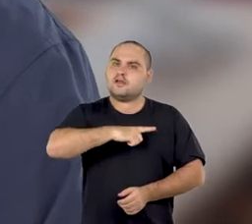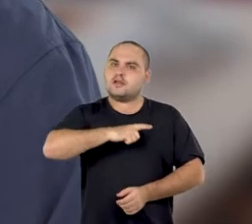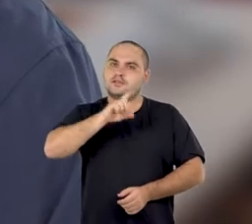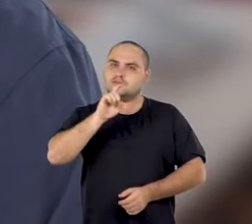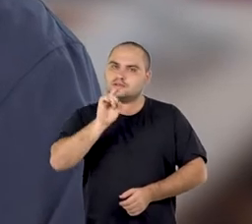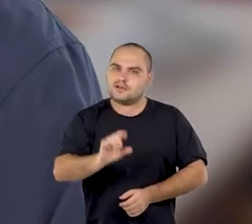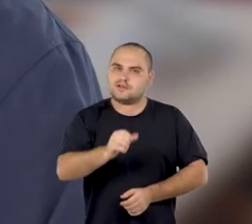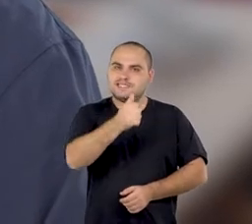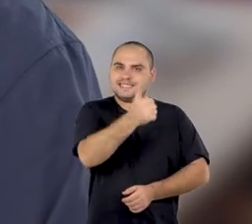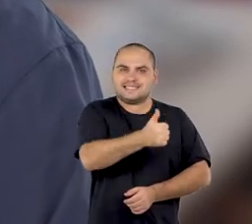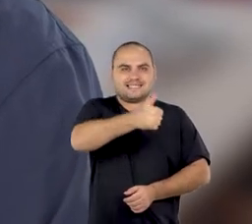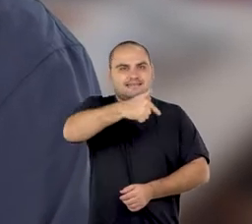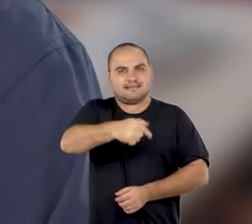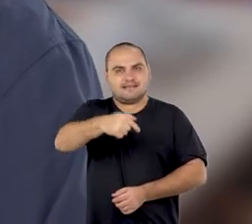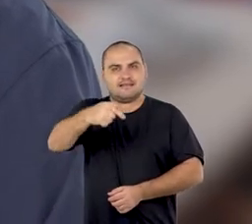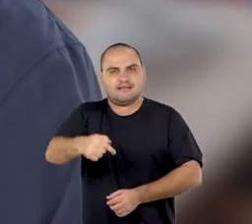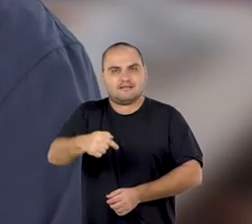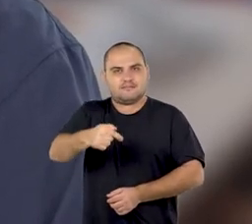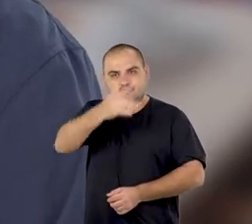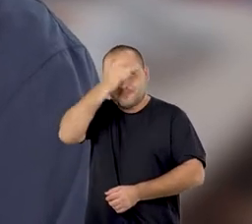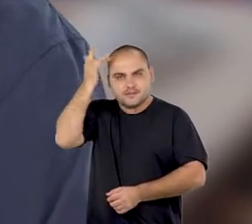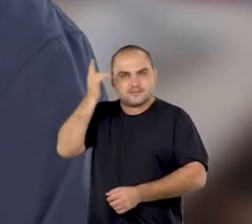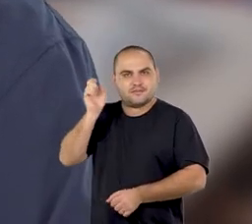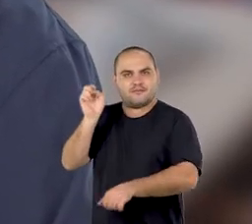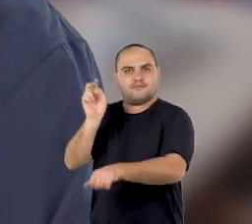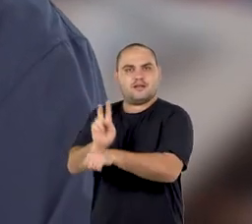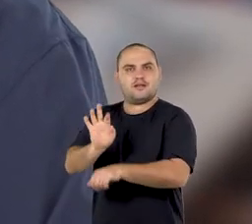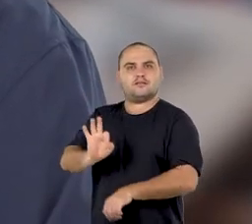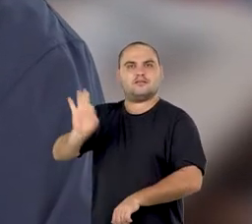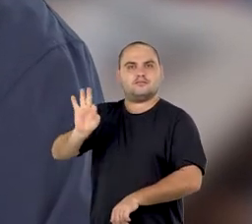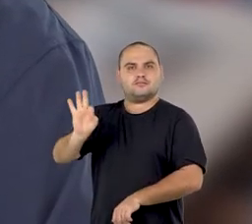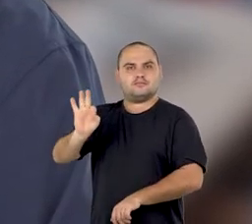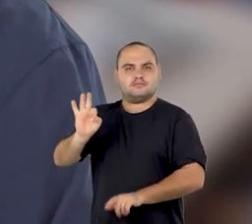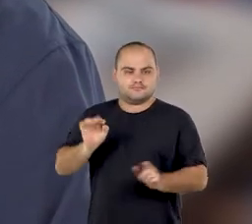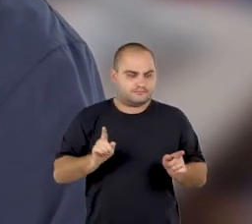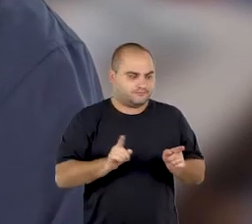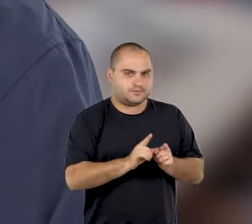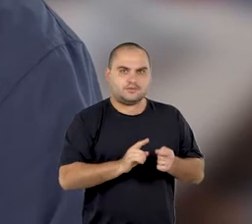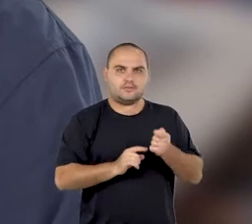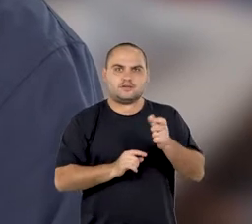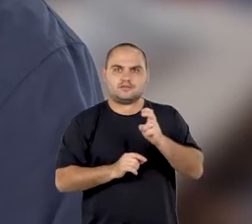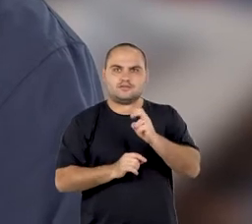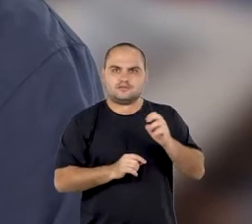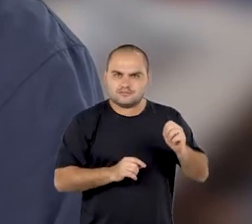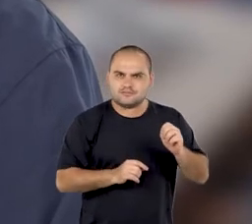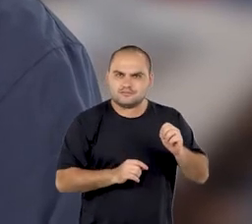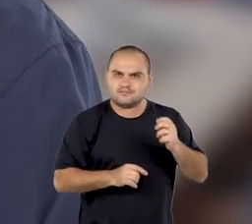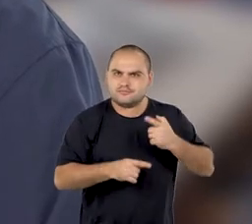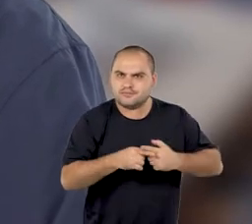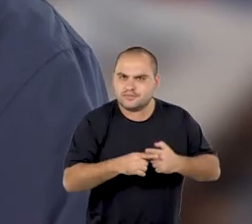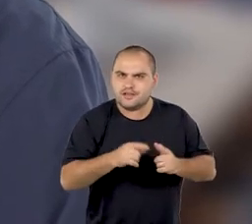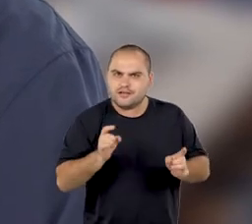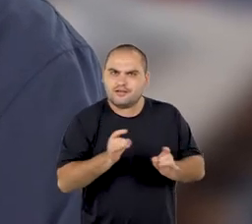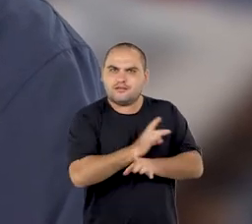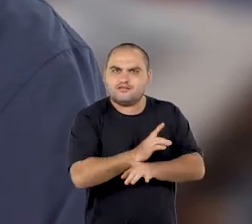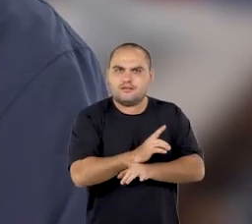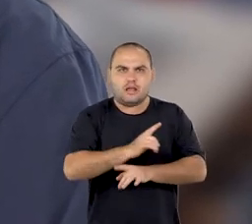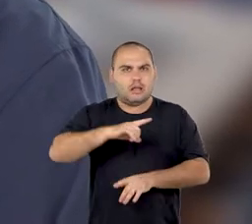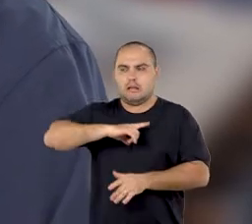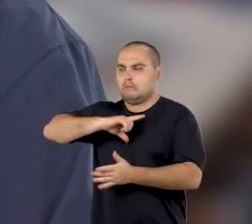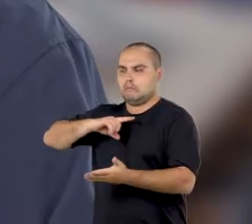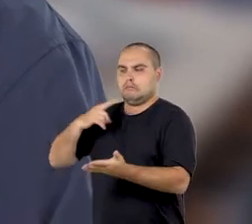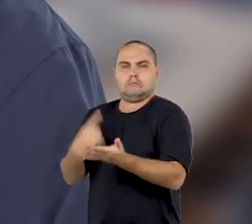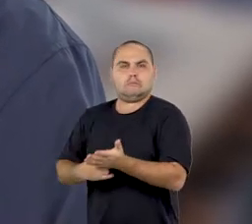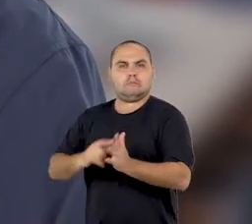apenas 177 comissionados. Vamos reduzir quase 500. Sabe por que eu vou acabar com essa mamata? Porque eu não tenho